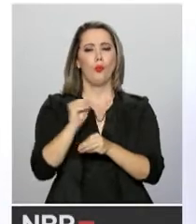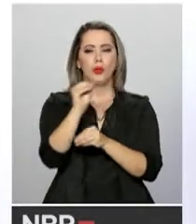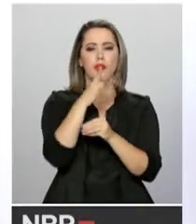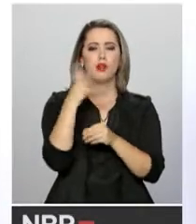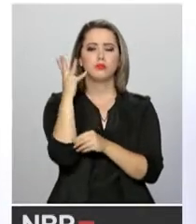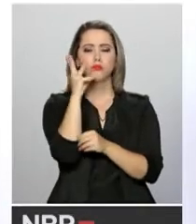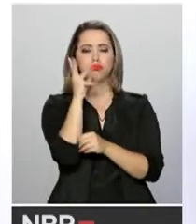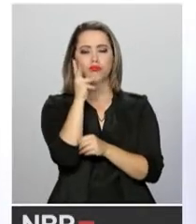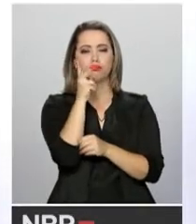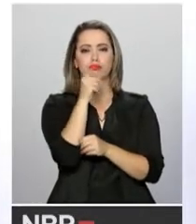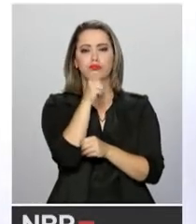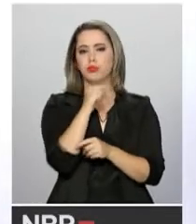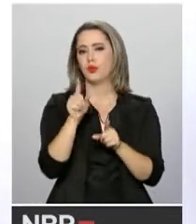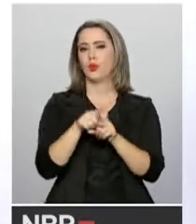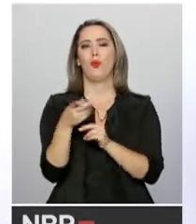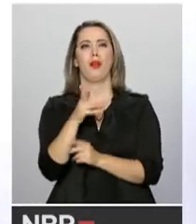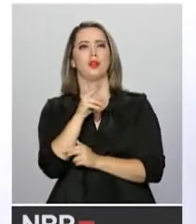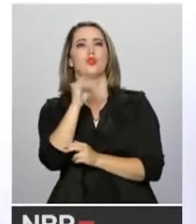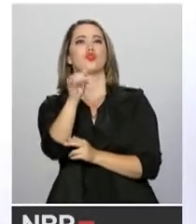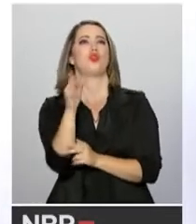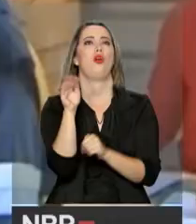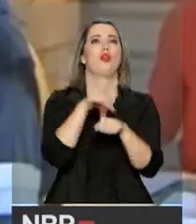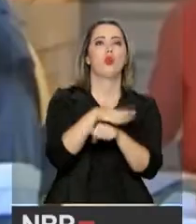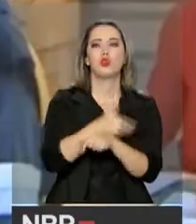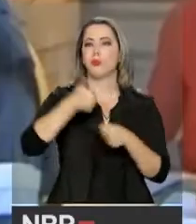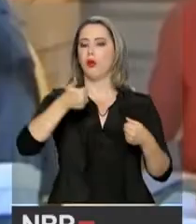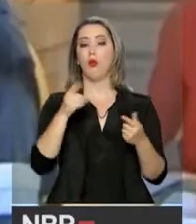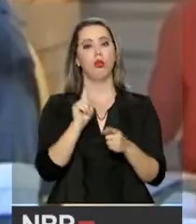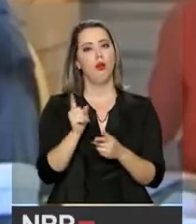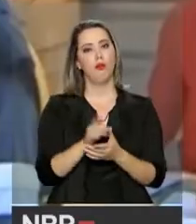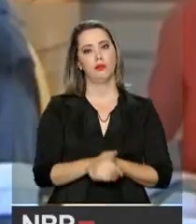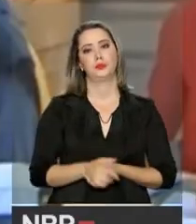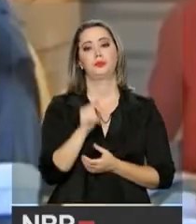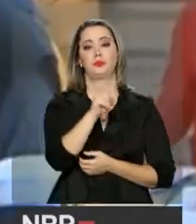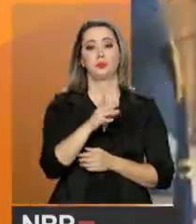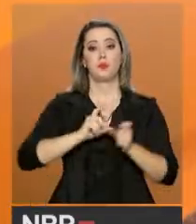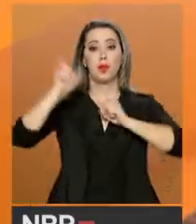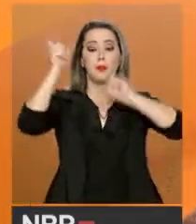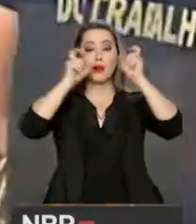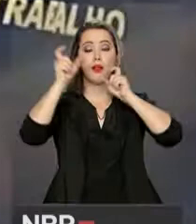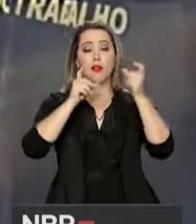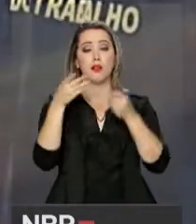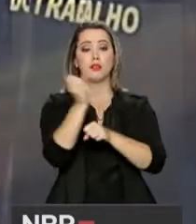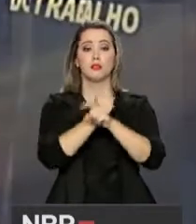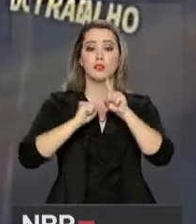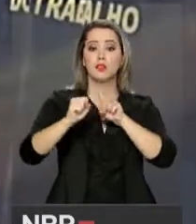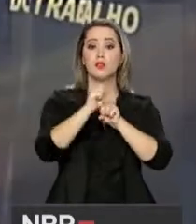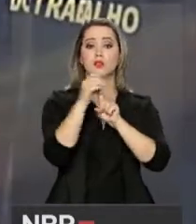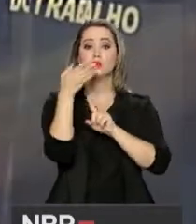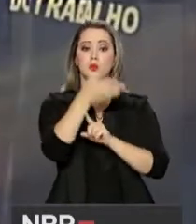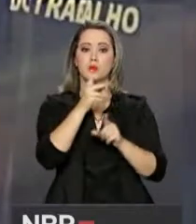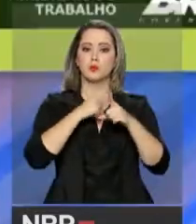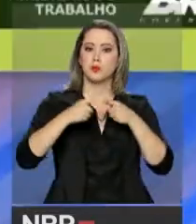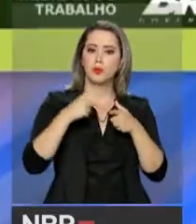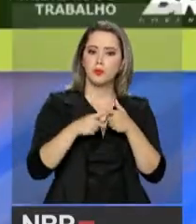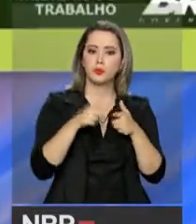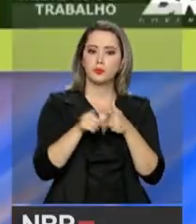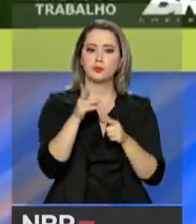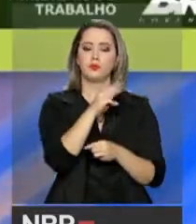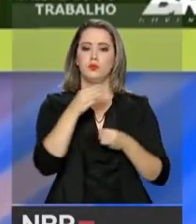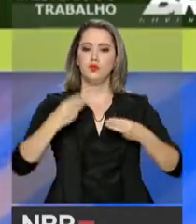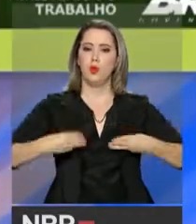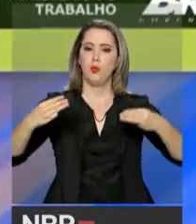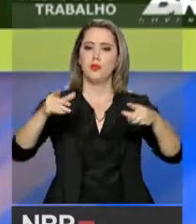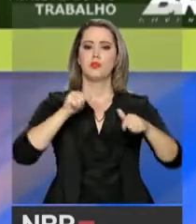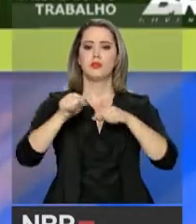algo rápido que de um dia para a noite você está melhor, não. Para alertar a sociedade sobre o tamanho desse problema, o